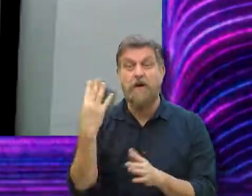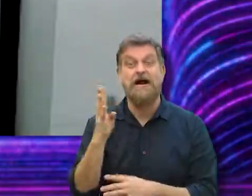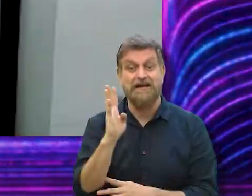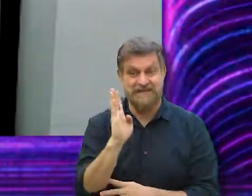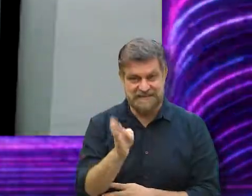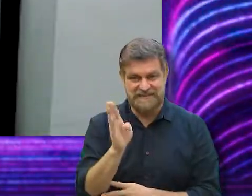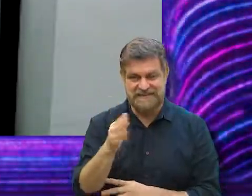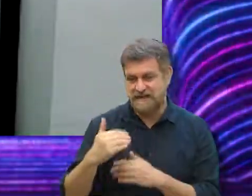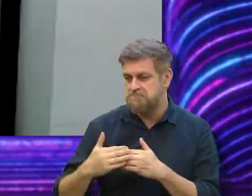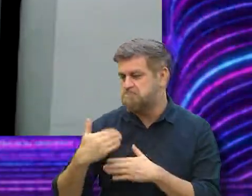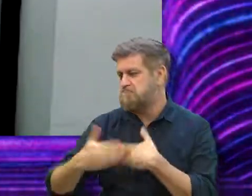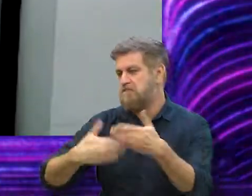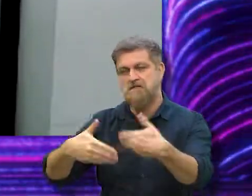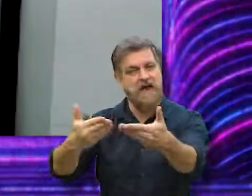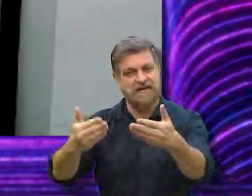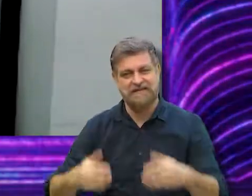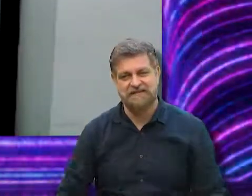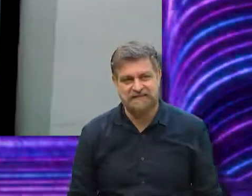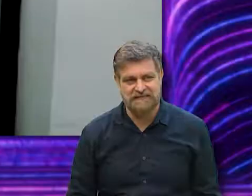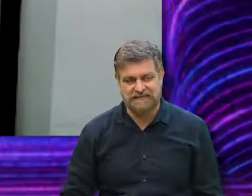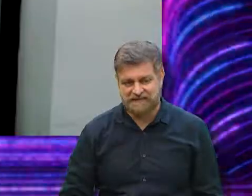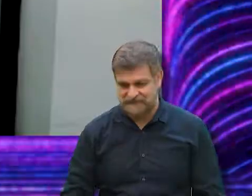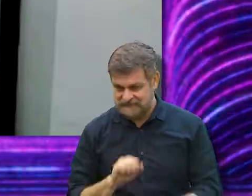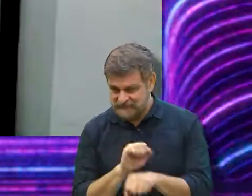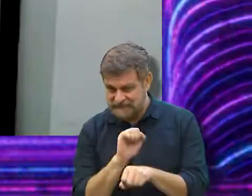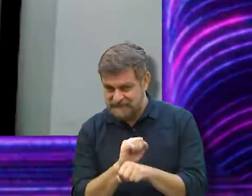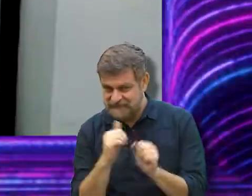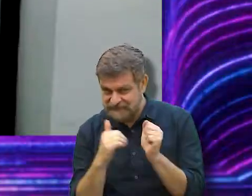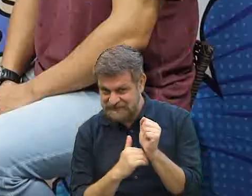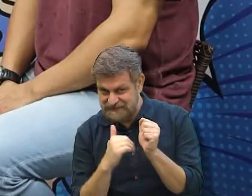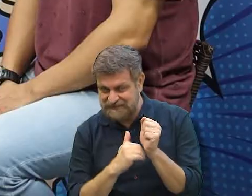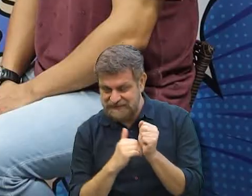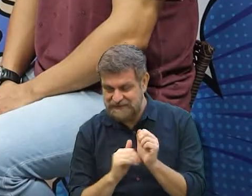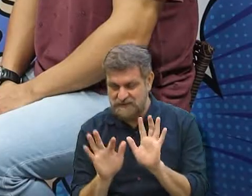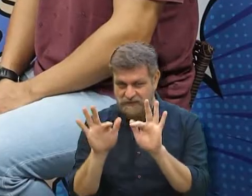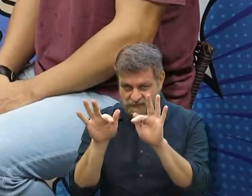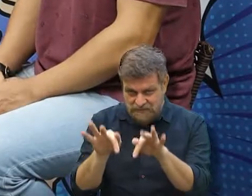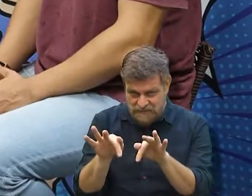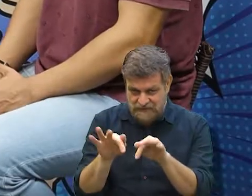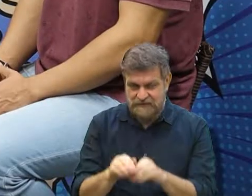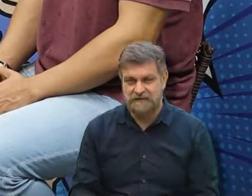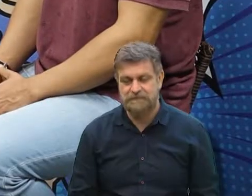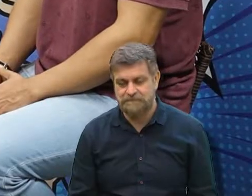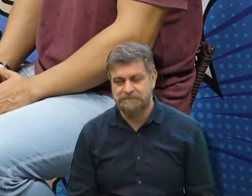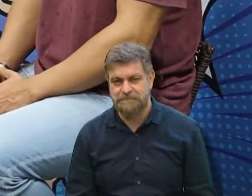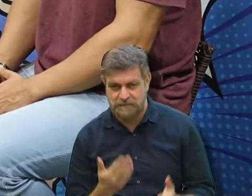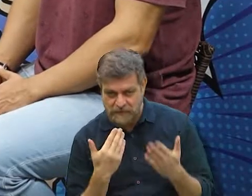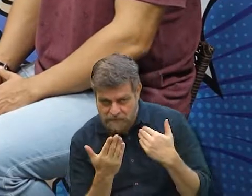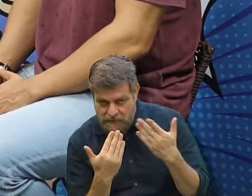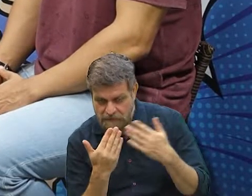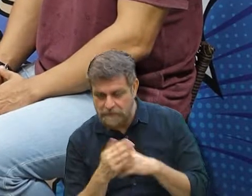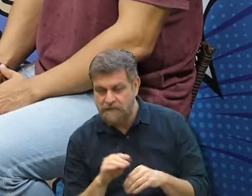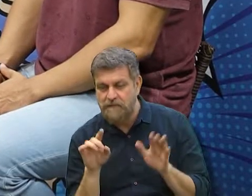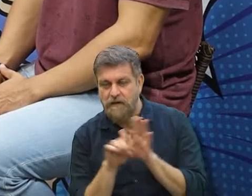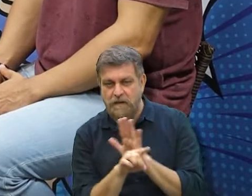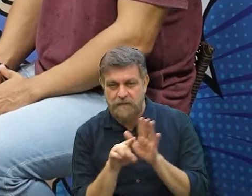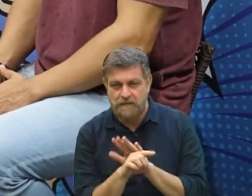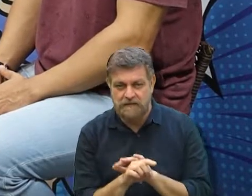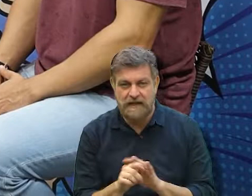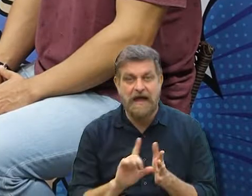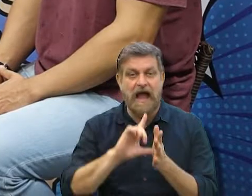publicar. E aí já vou para o segundo livro, já está quase sendo publicado logo